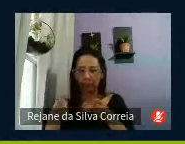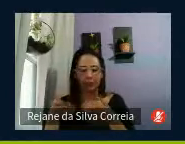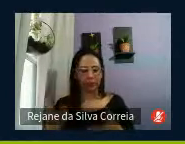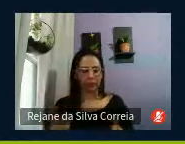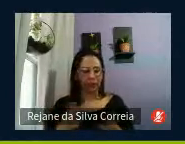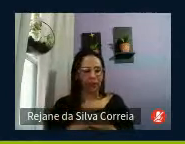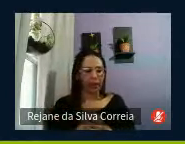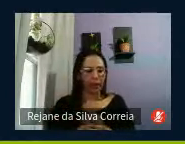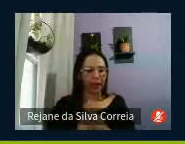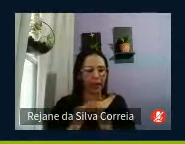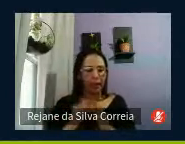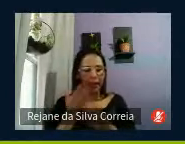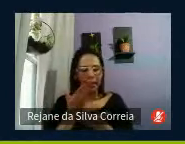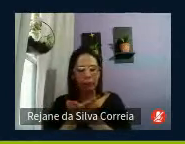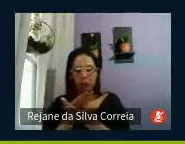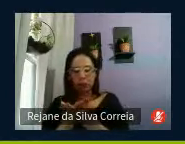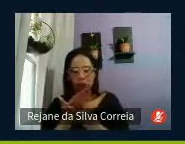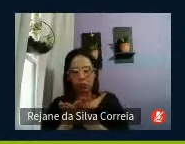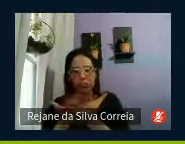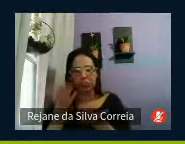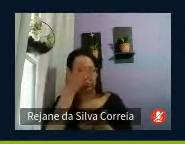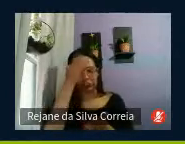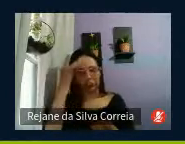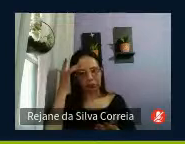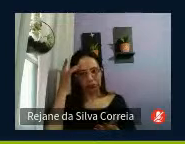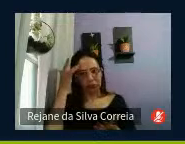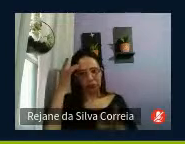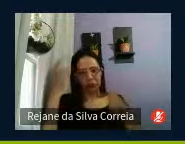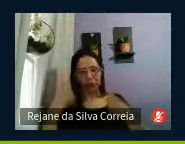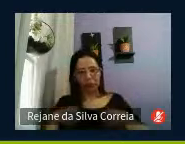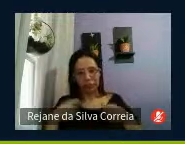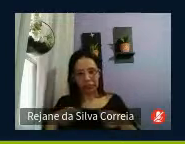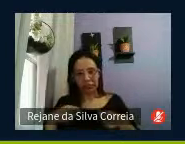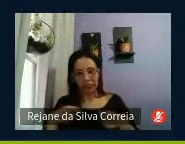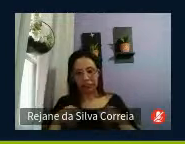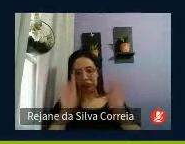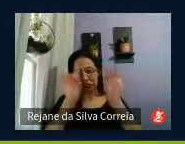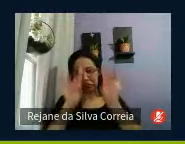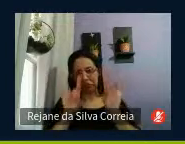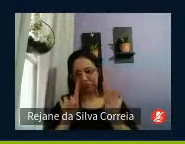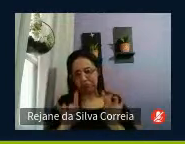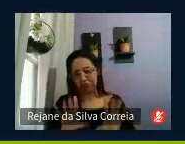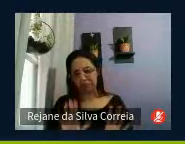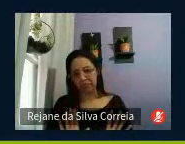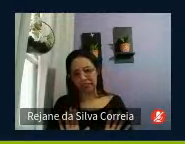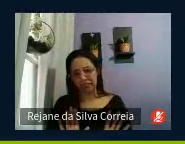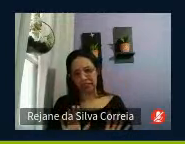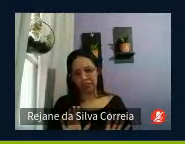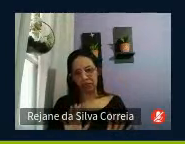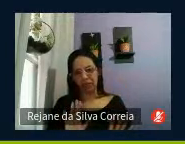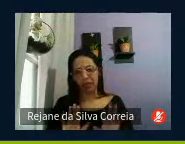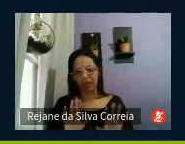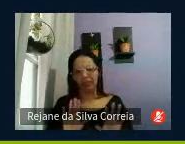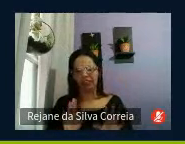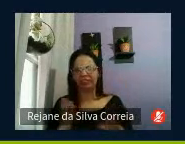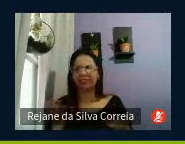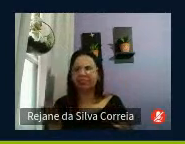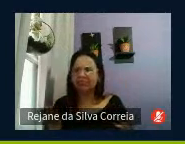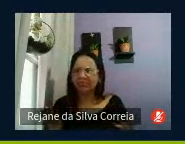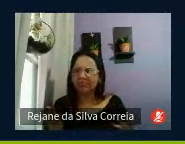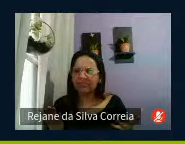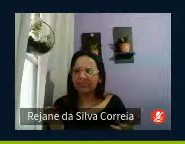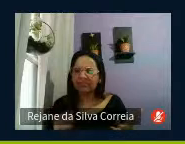Aos estudantes com necessidades específicas e público-alvo de educação especial. Às vezes você pode estar perguntando, o que